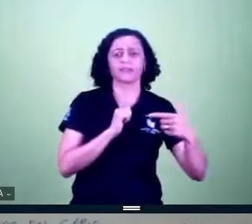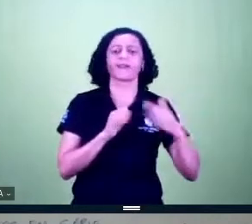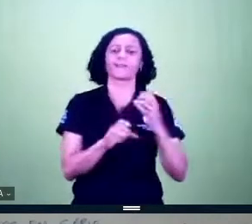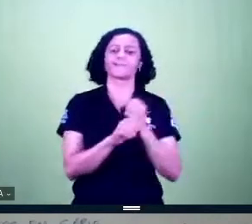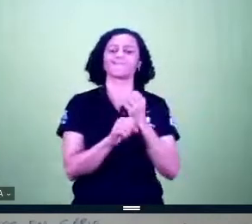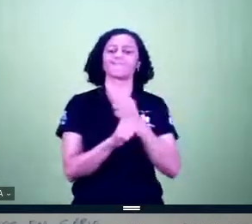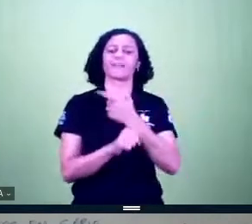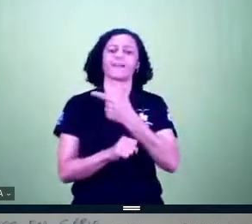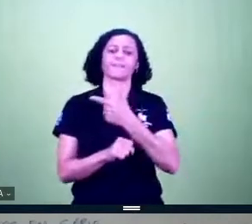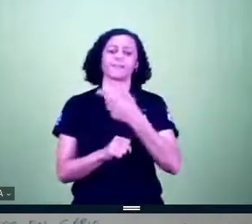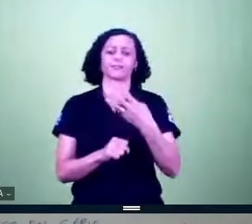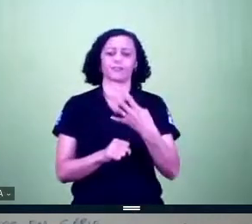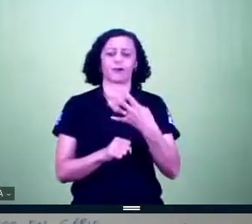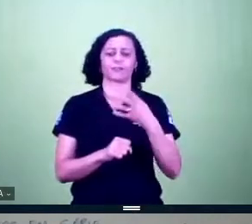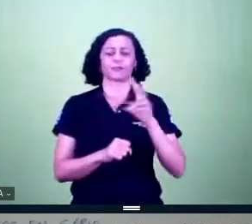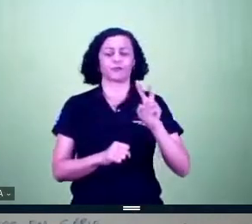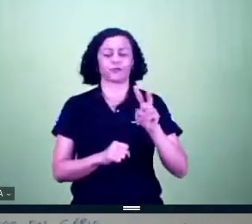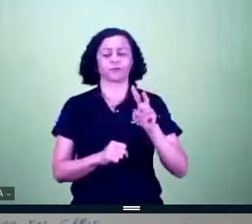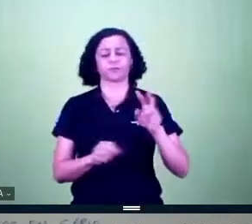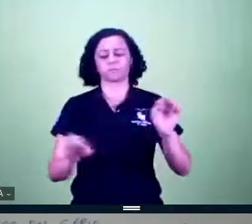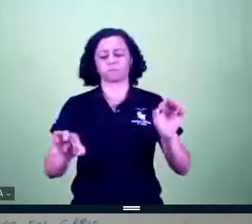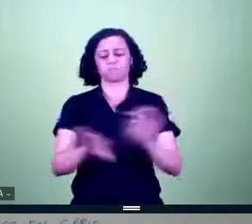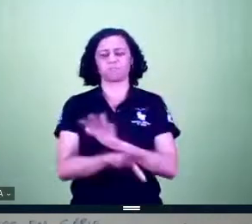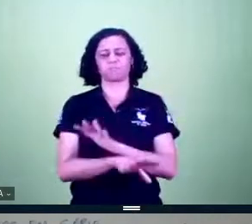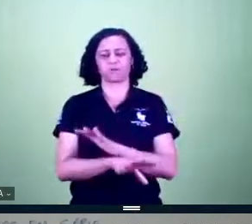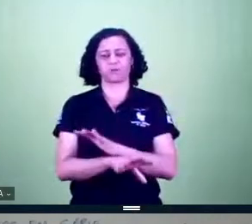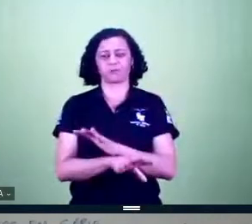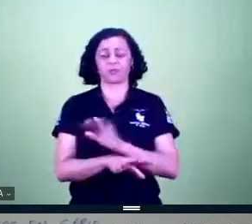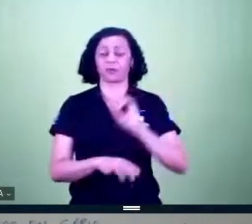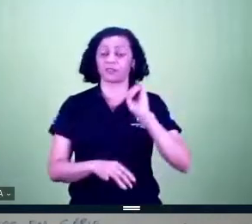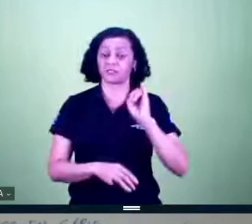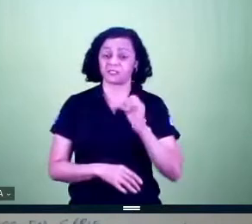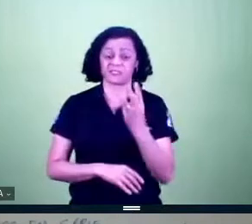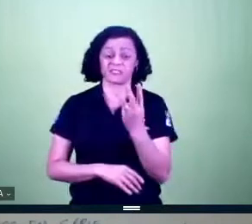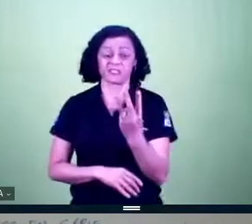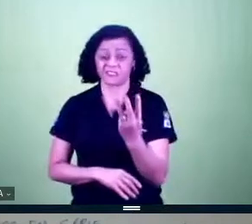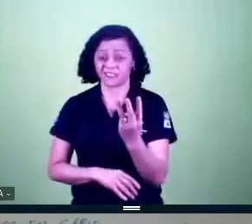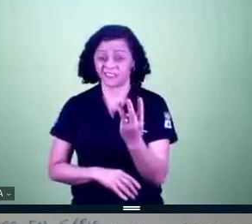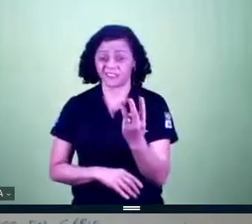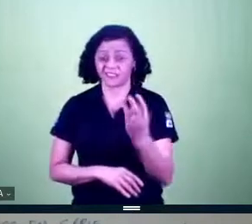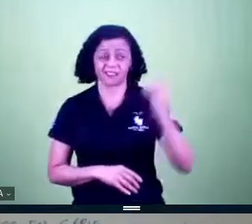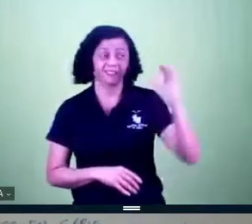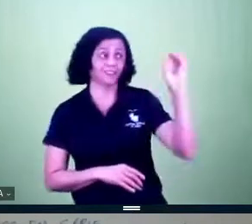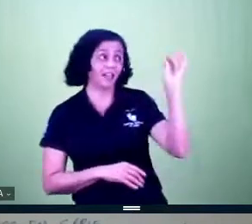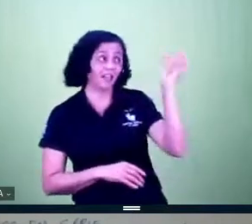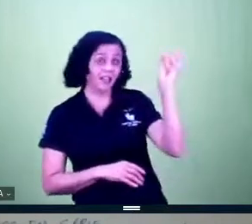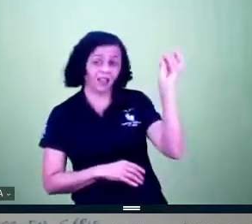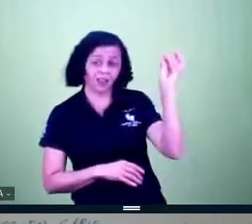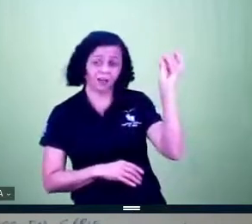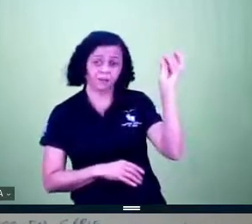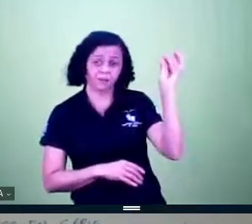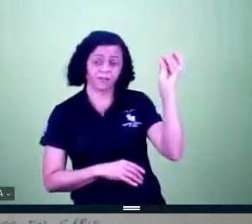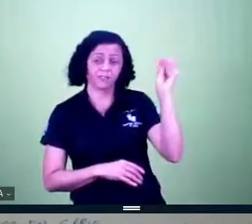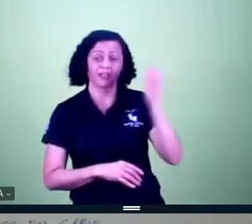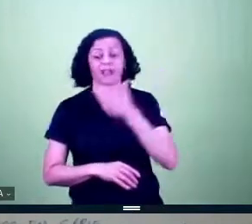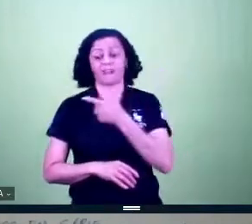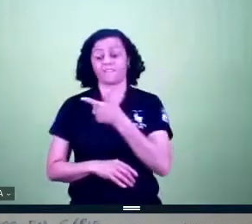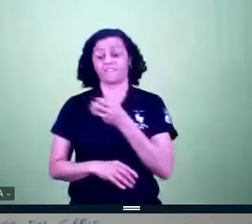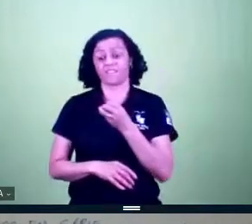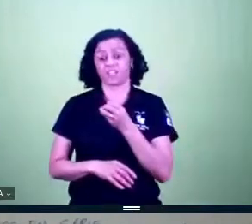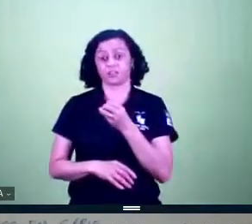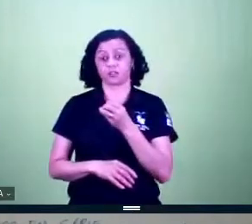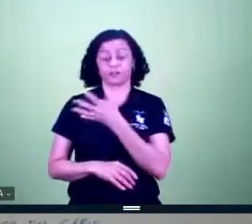certo. Conseguiram entender? Agora, se eu ligar 3 lâmpadas em série, com minha fonte de 24, cada uma vai receber